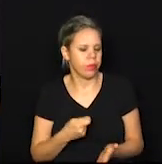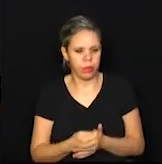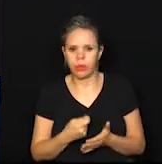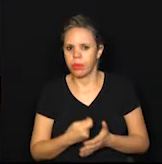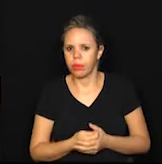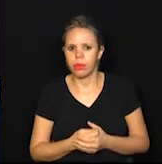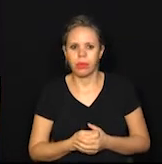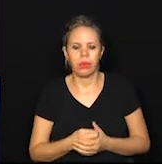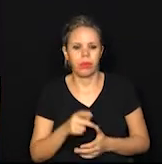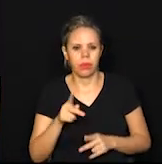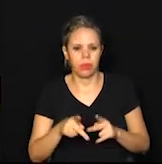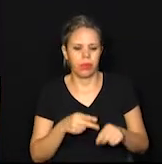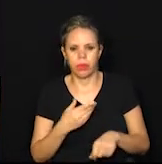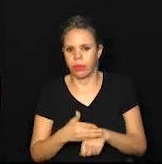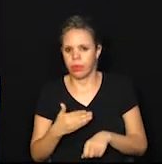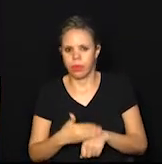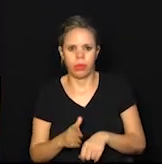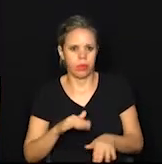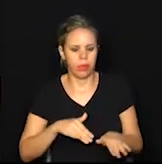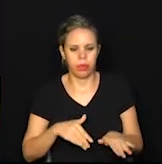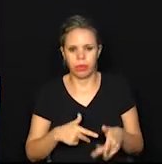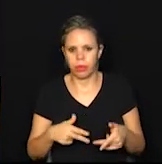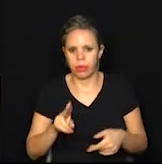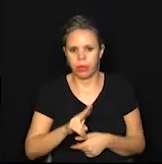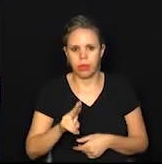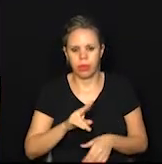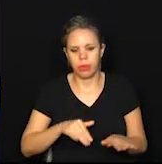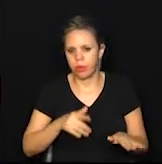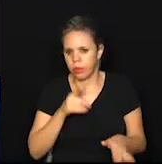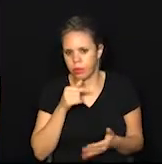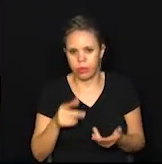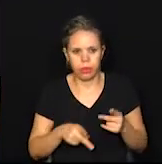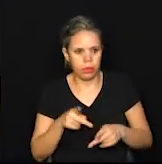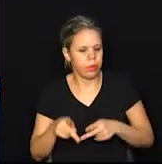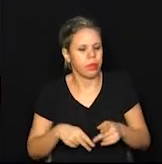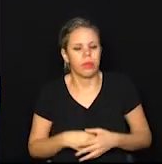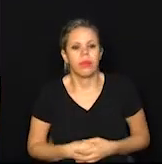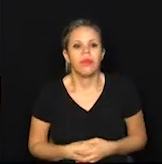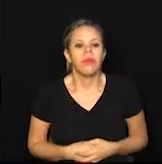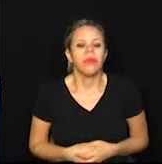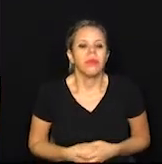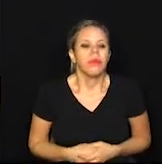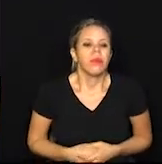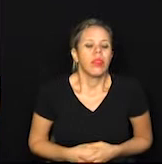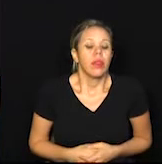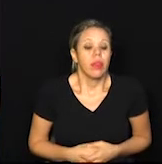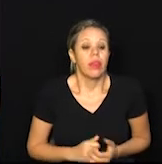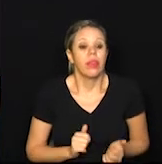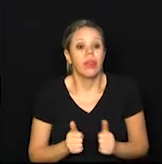enquanto há prática ao uso da água para recreação, esporte, enfim.